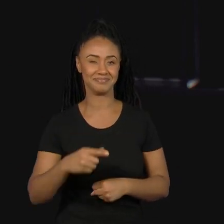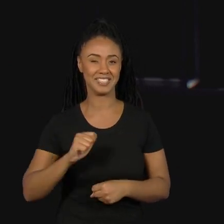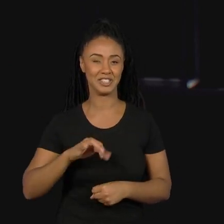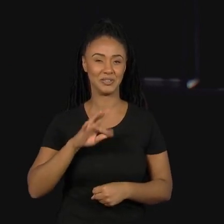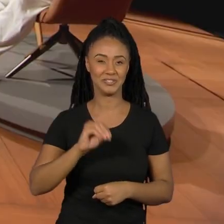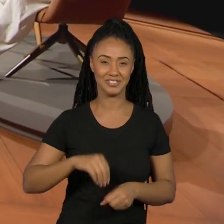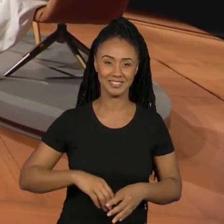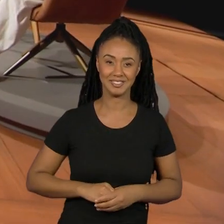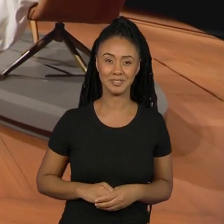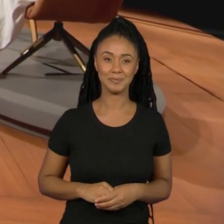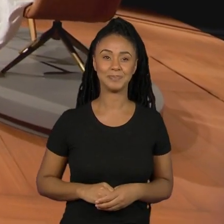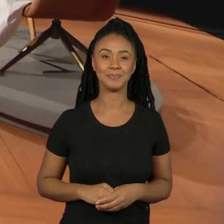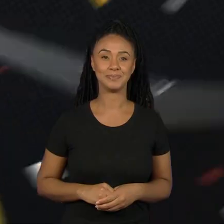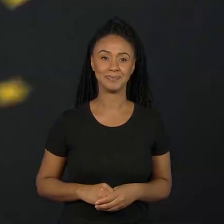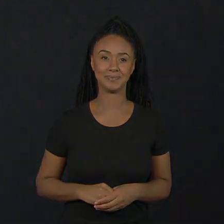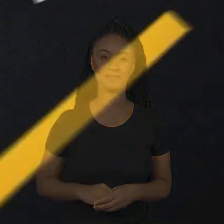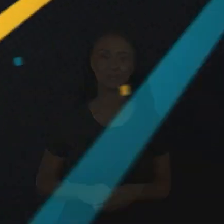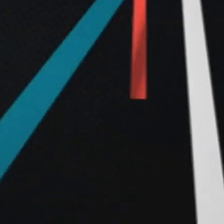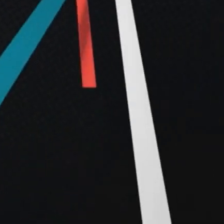Petkov.